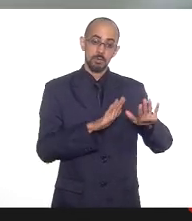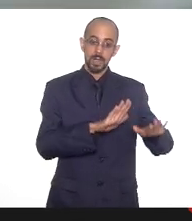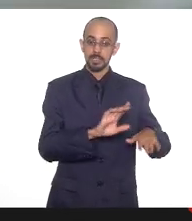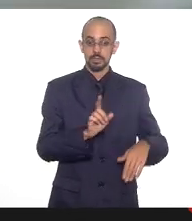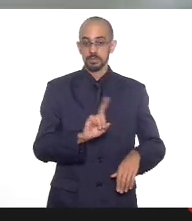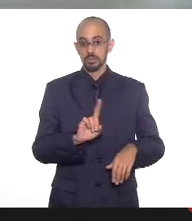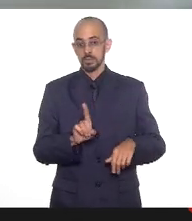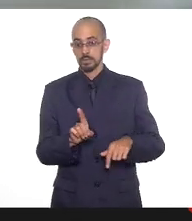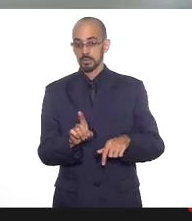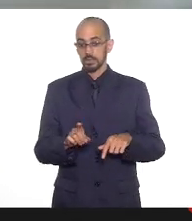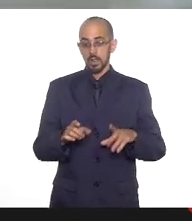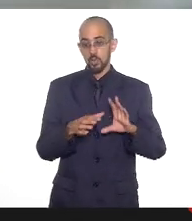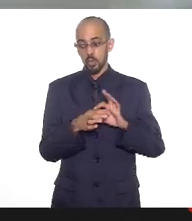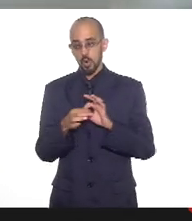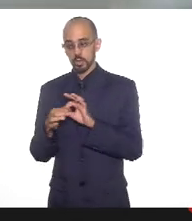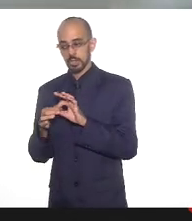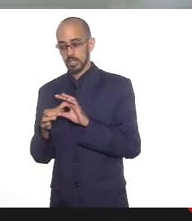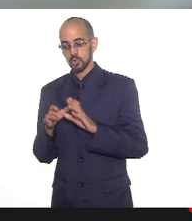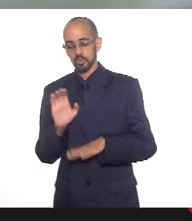do Estado.